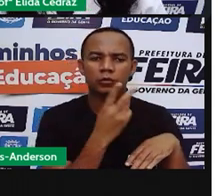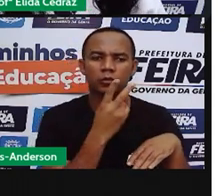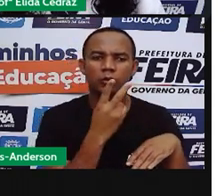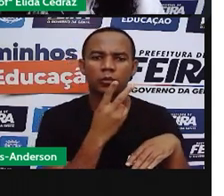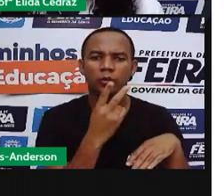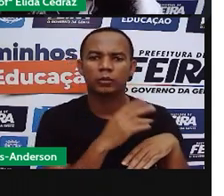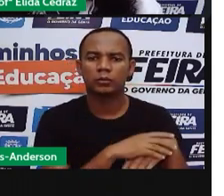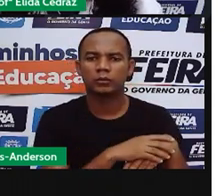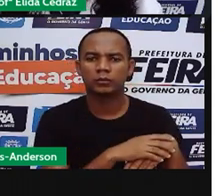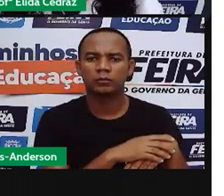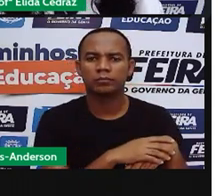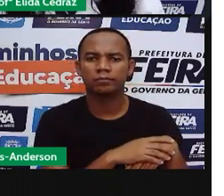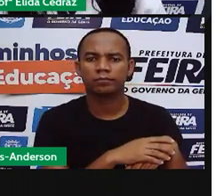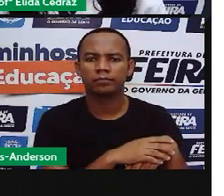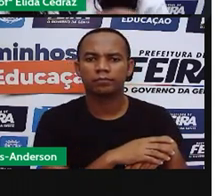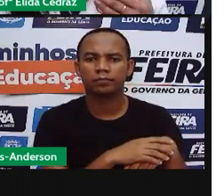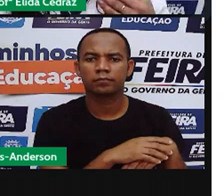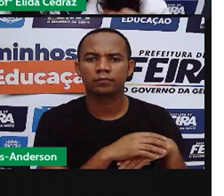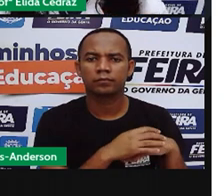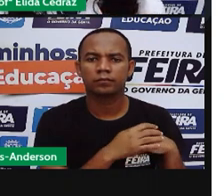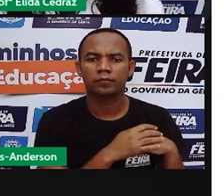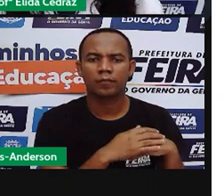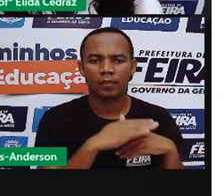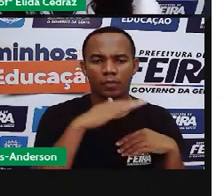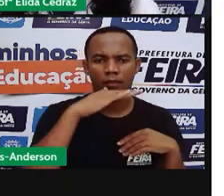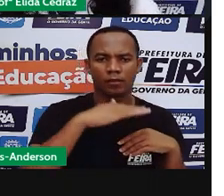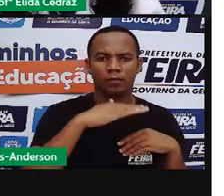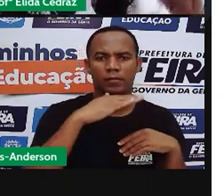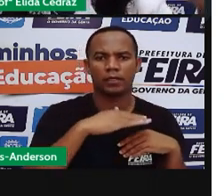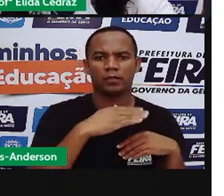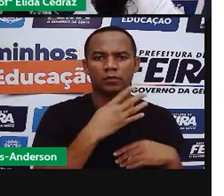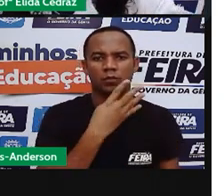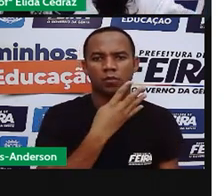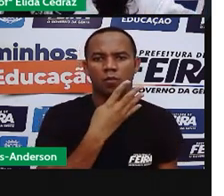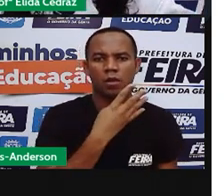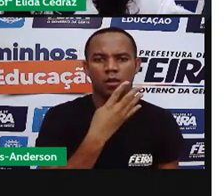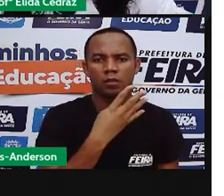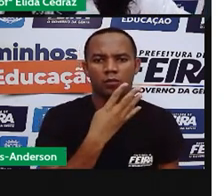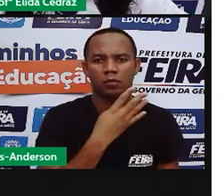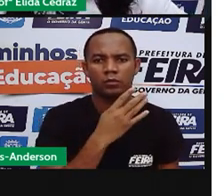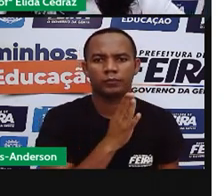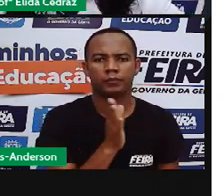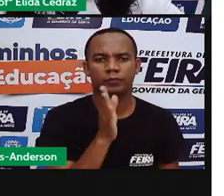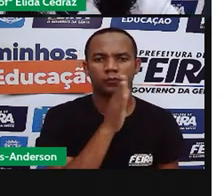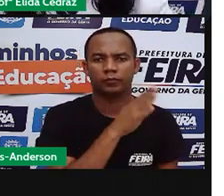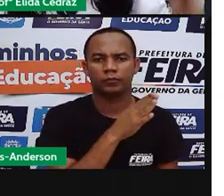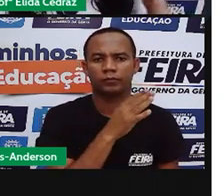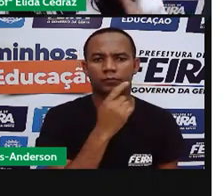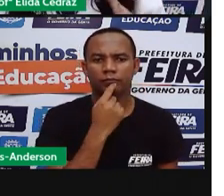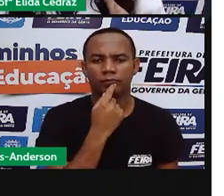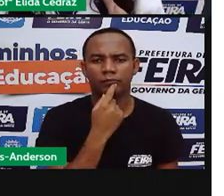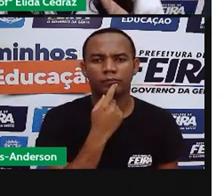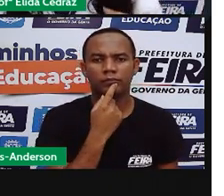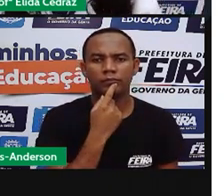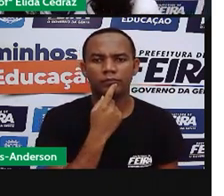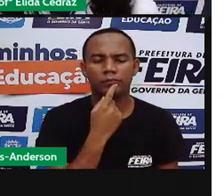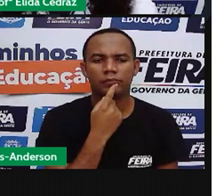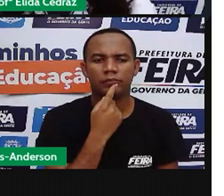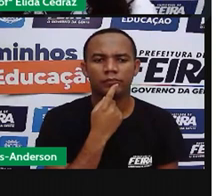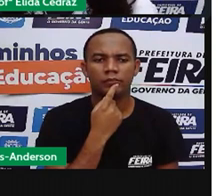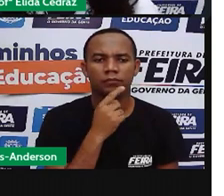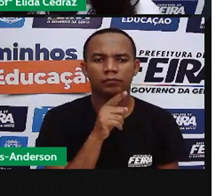2. Muito bem. Embaixo do número 4, vamos começar novamente da esquerda para a